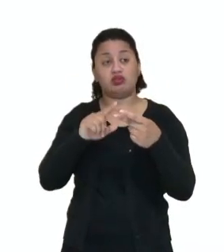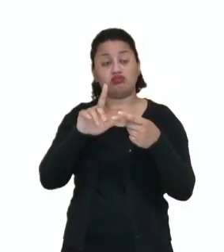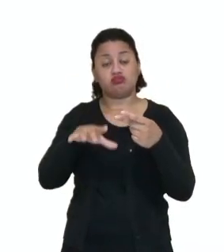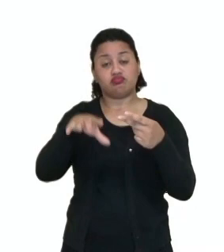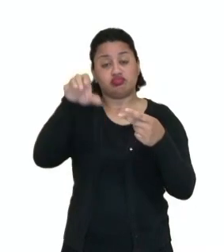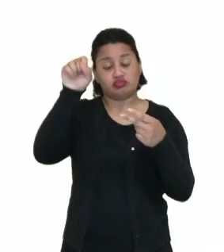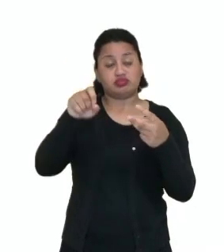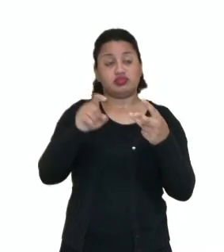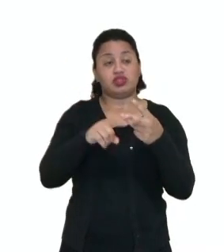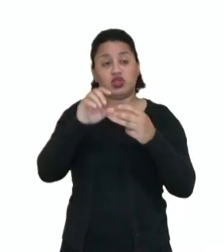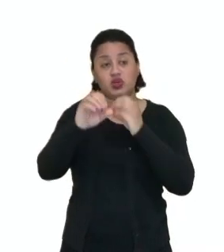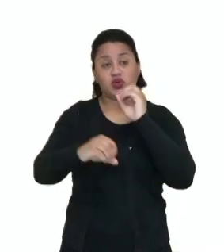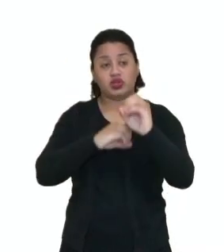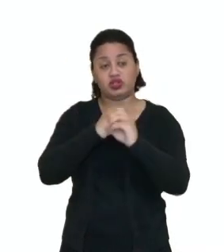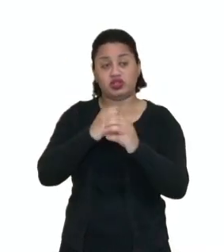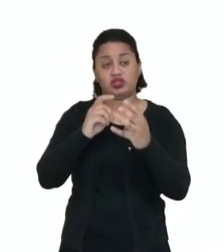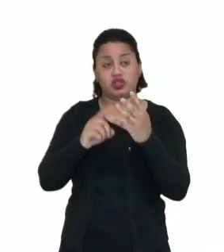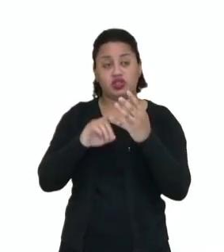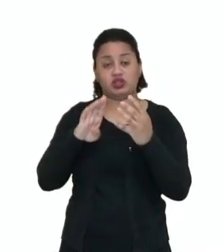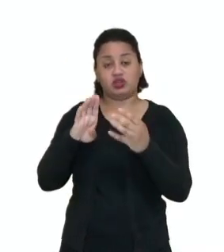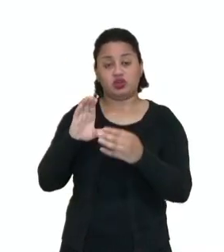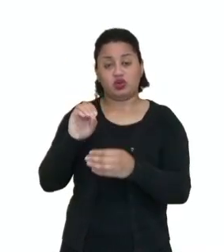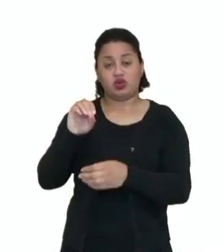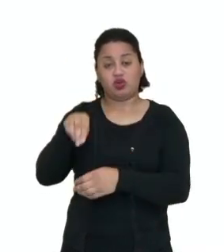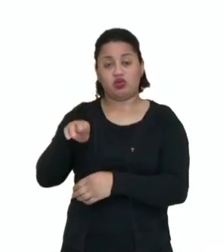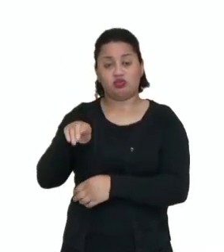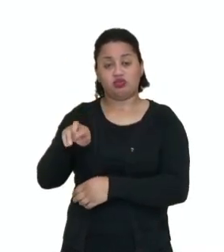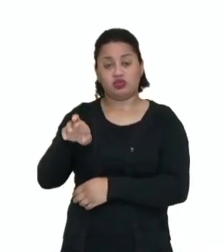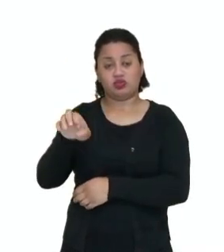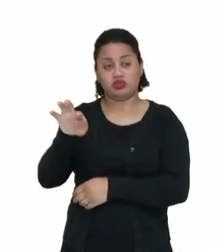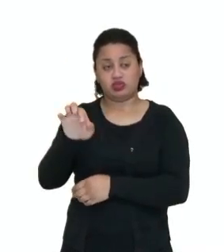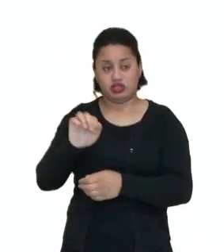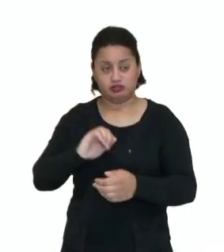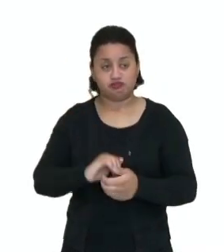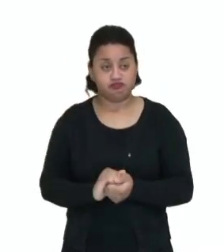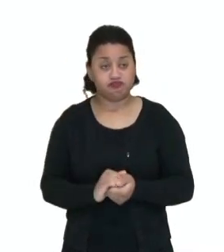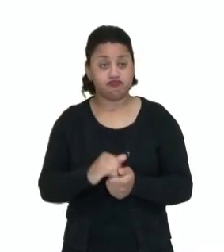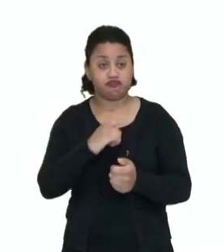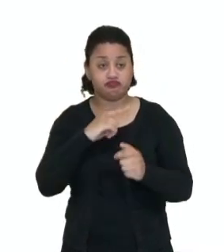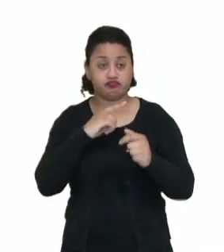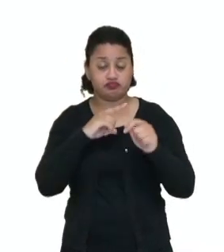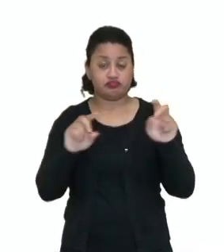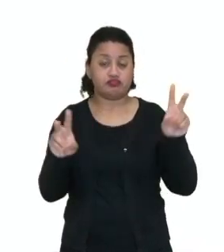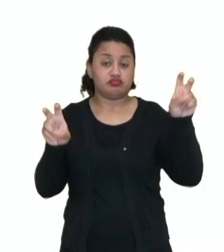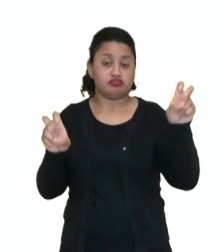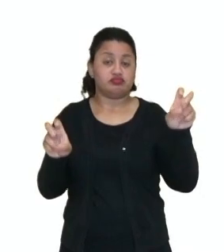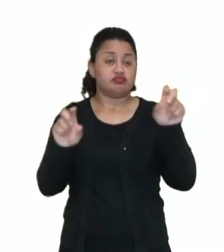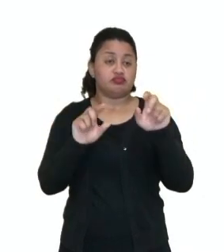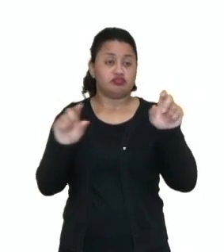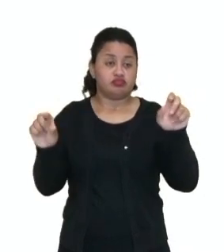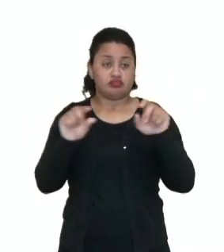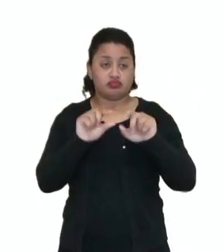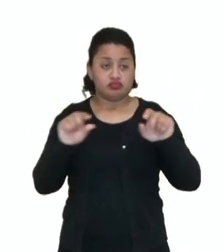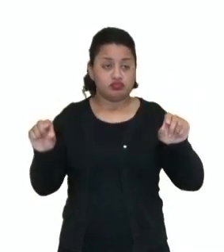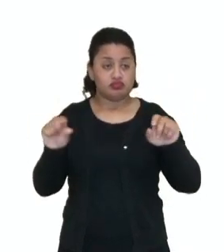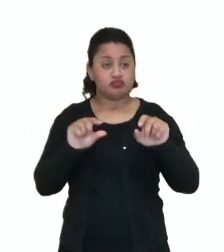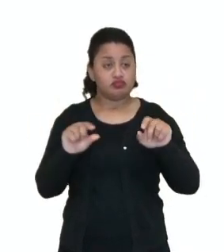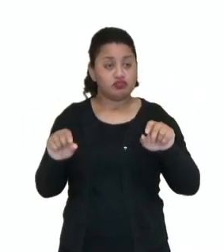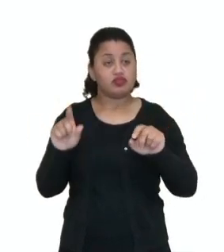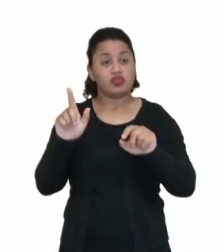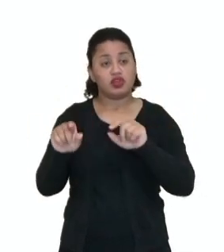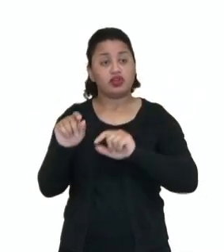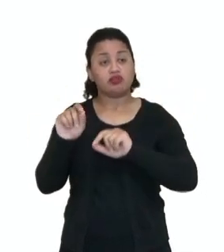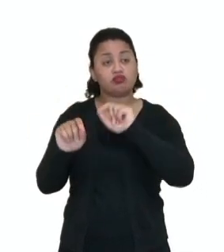verbo, oxigênio e comburente. Então está aqui a frase. Uma vela queima porque contém parafina, que serve